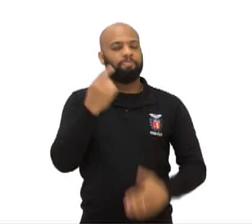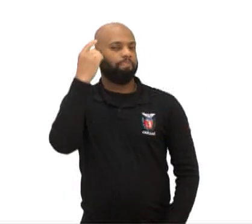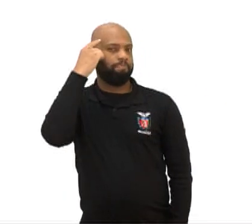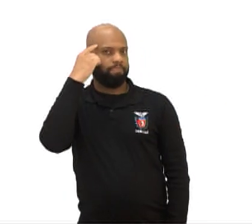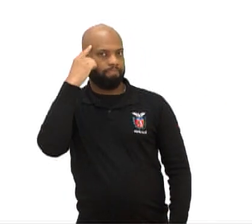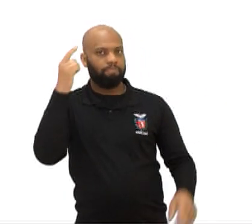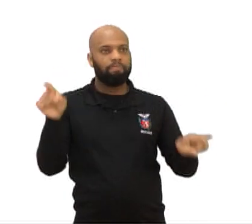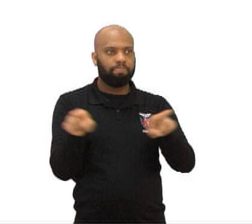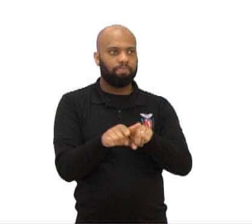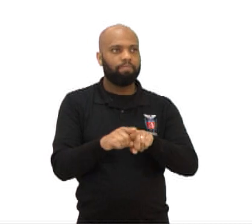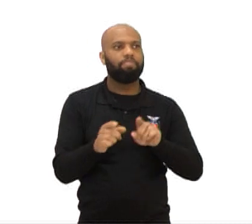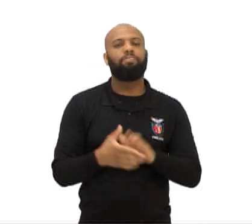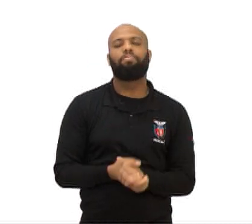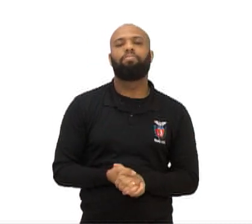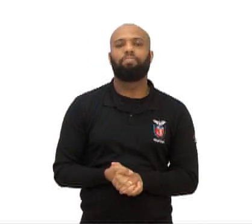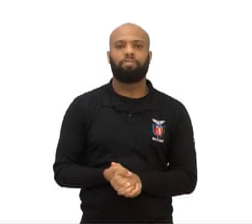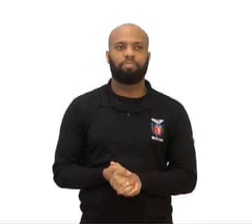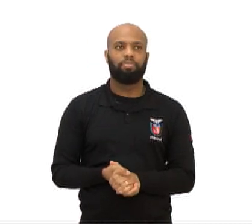pensar.